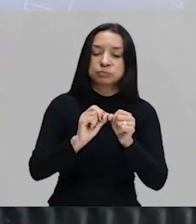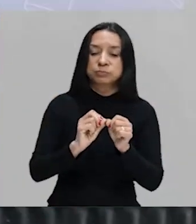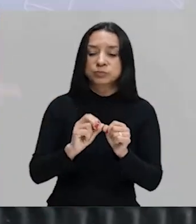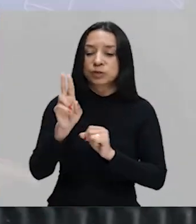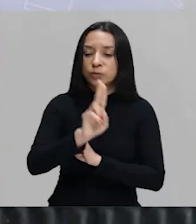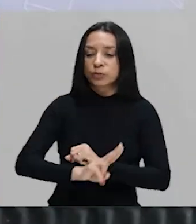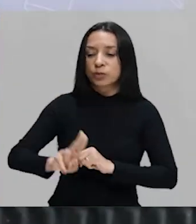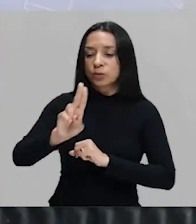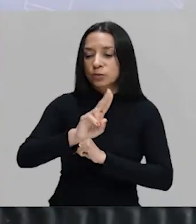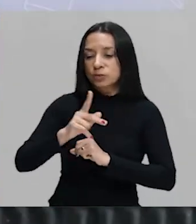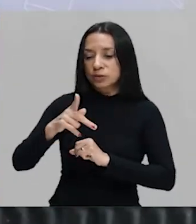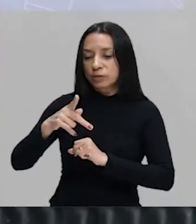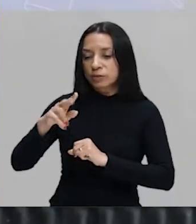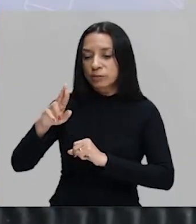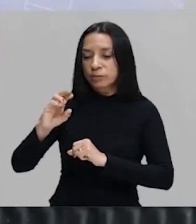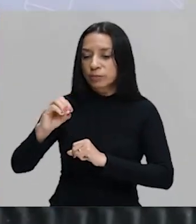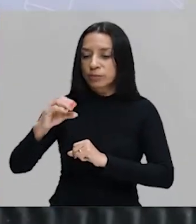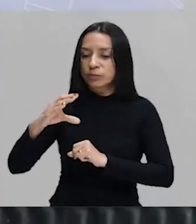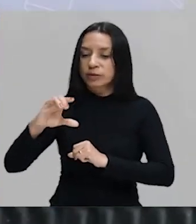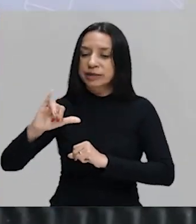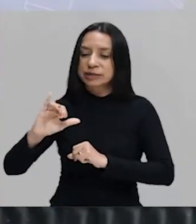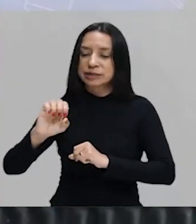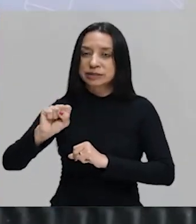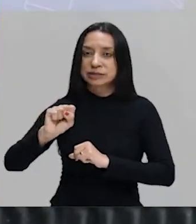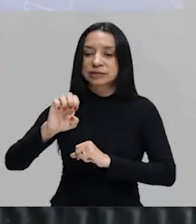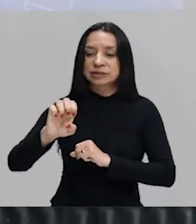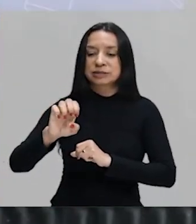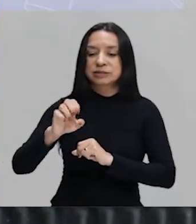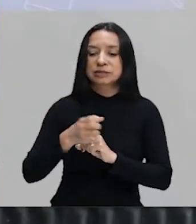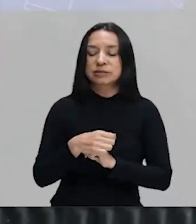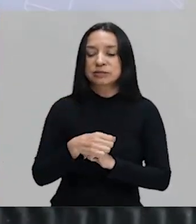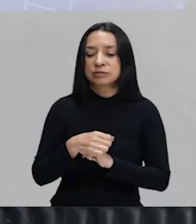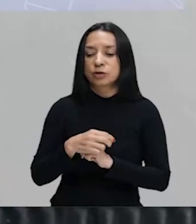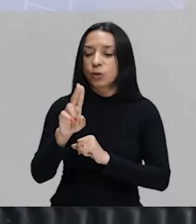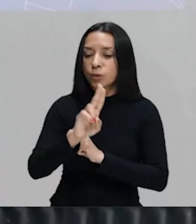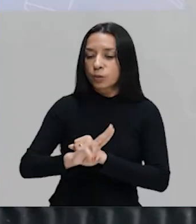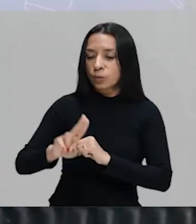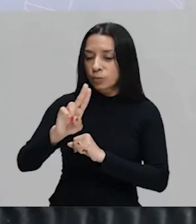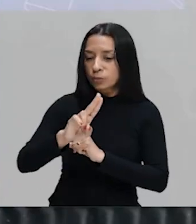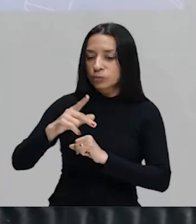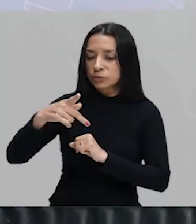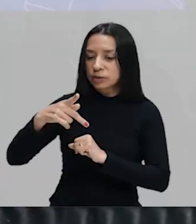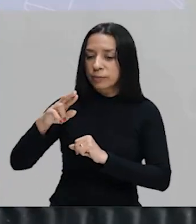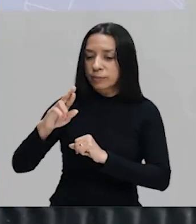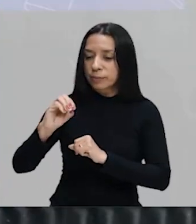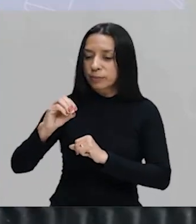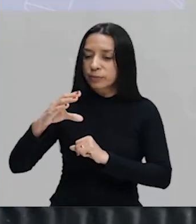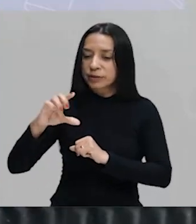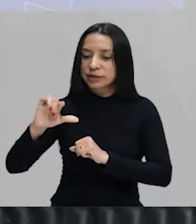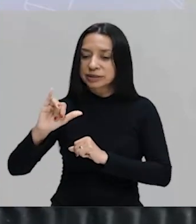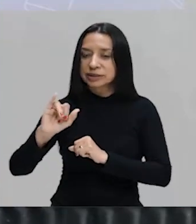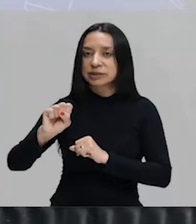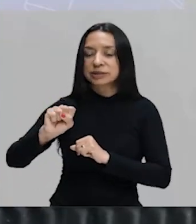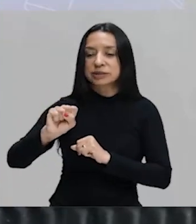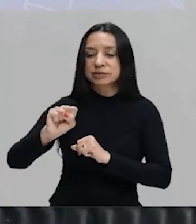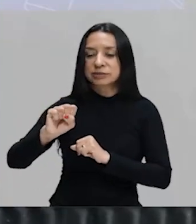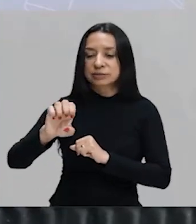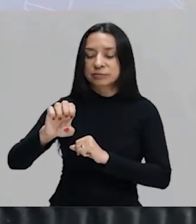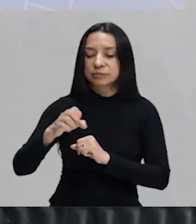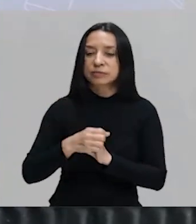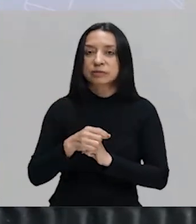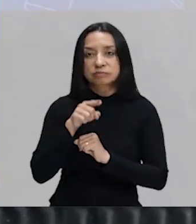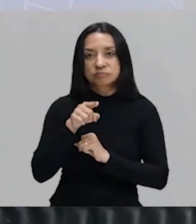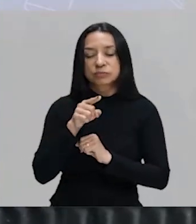o uso da próclise, da colocação, o nome da aula lá é colocação pronominal, se eu não me engano. Pois é, então